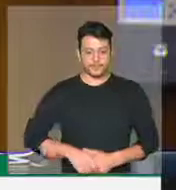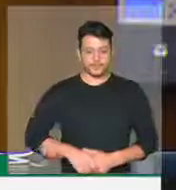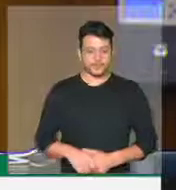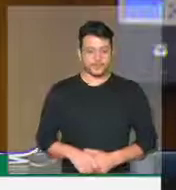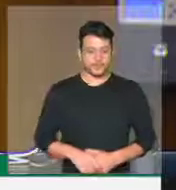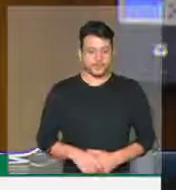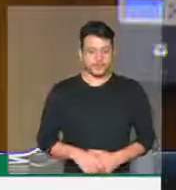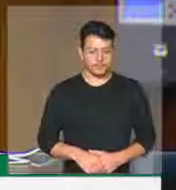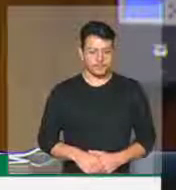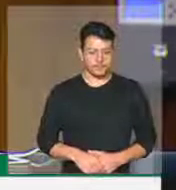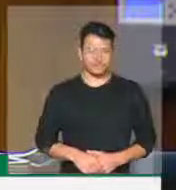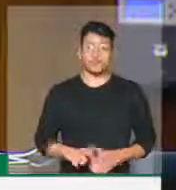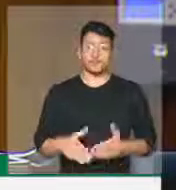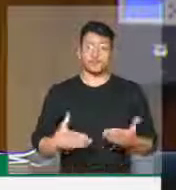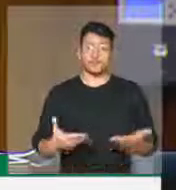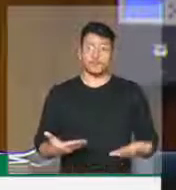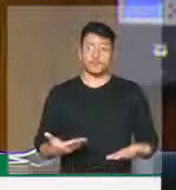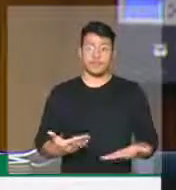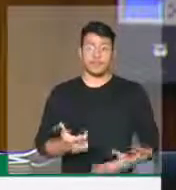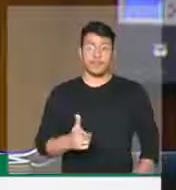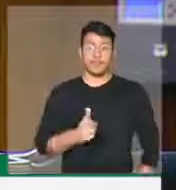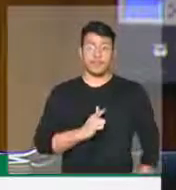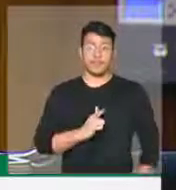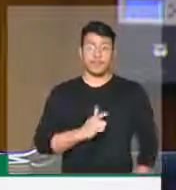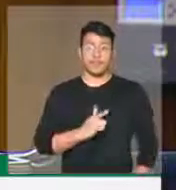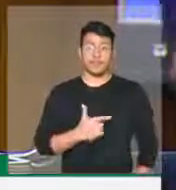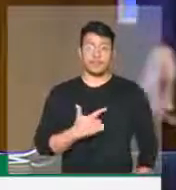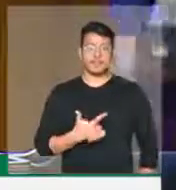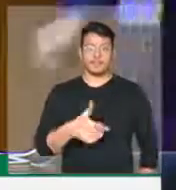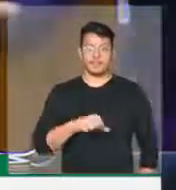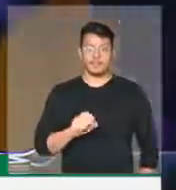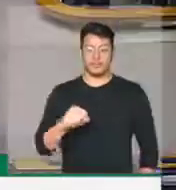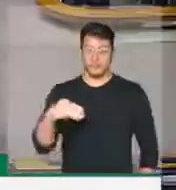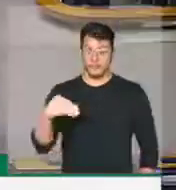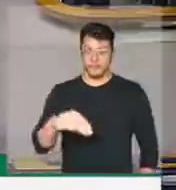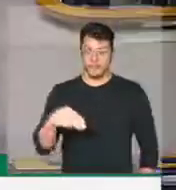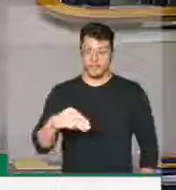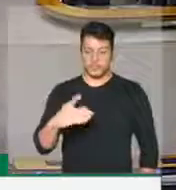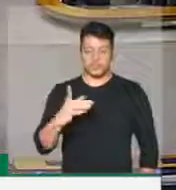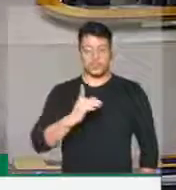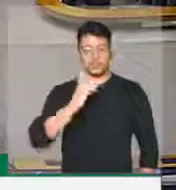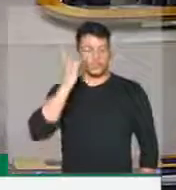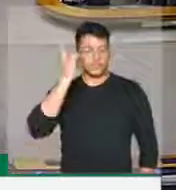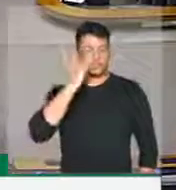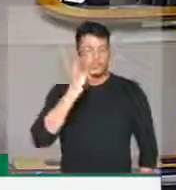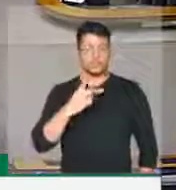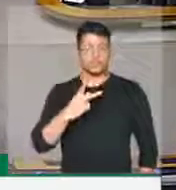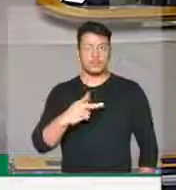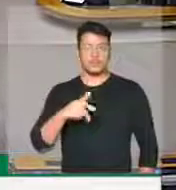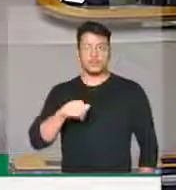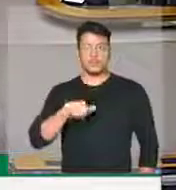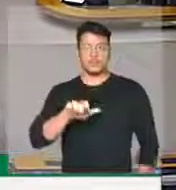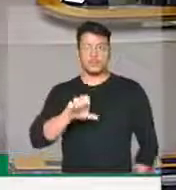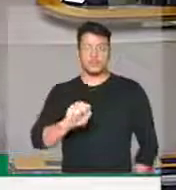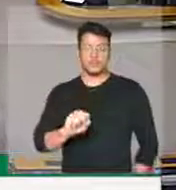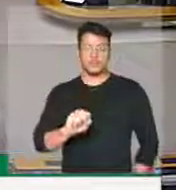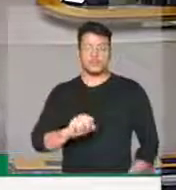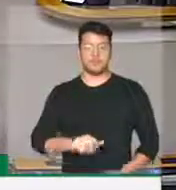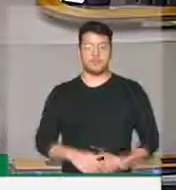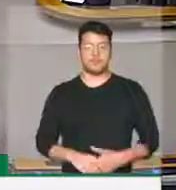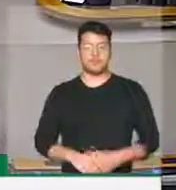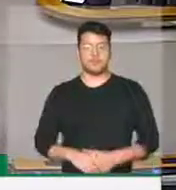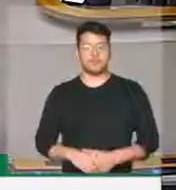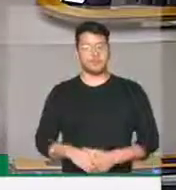Vossa Excelência, então, dispõe de 28 minutos. Senhora Presidenta, senhora Brava Presidente,